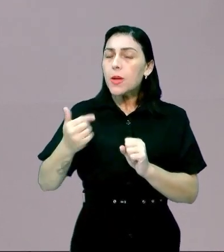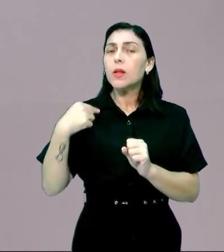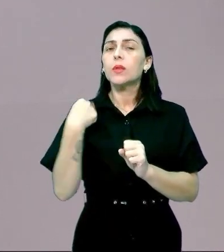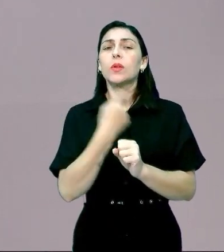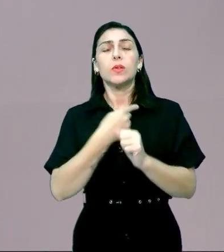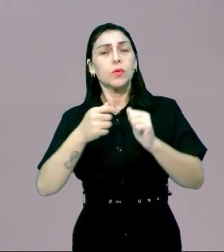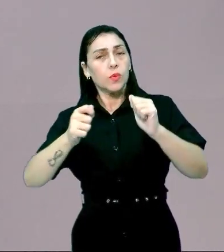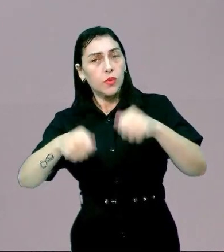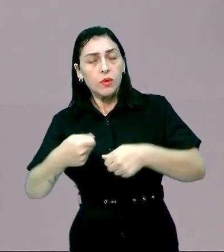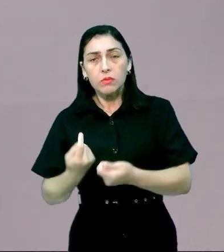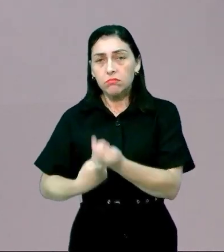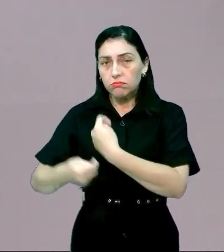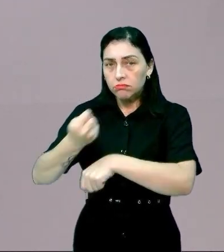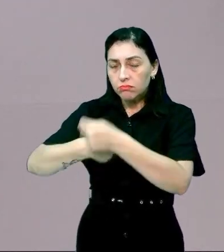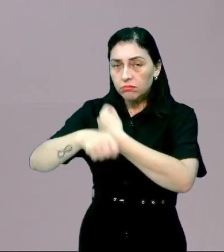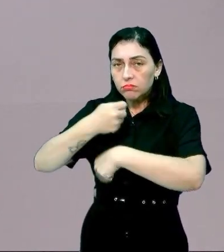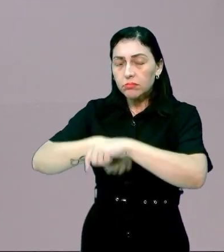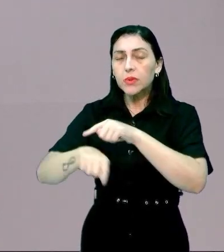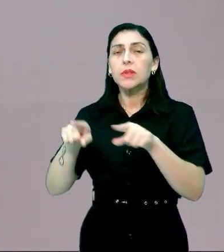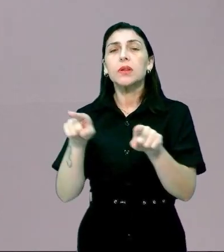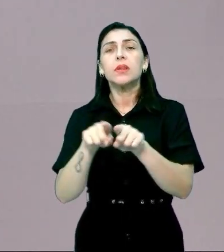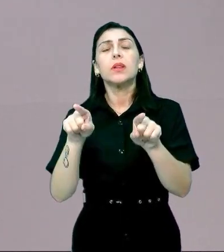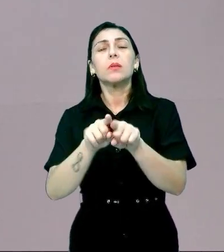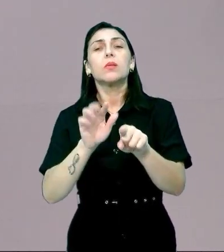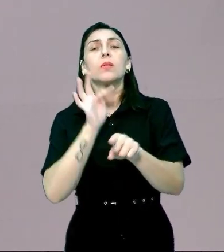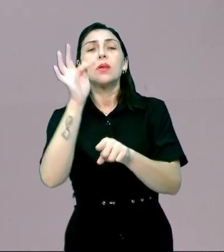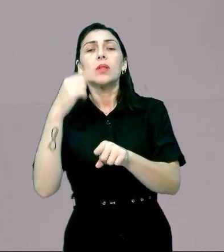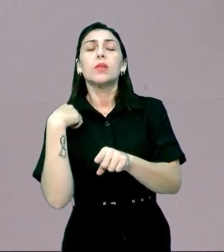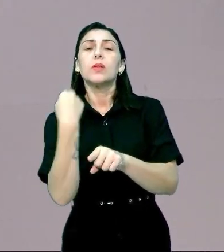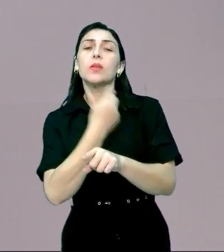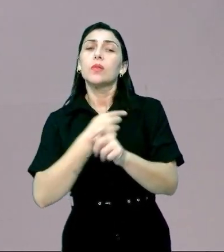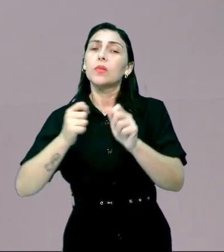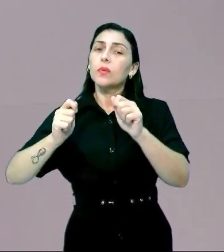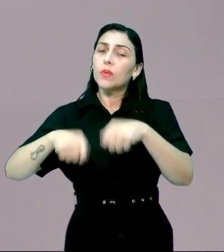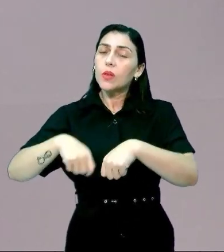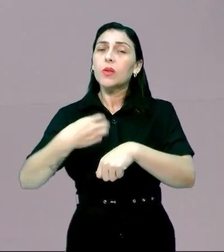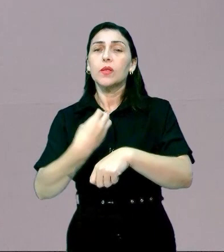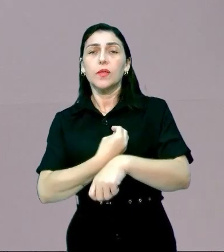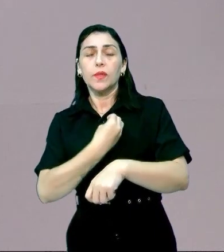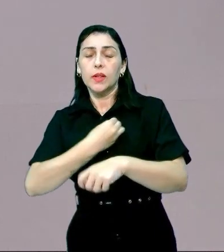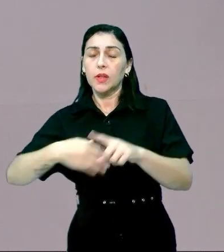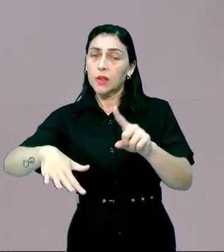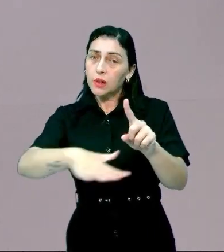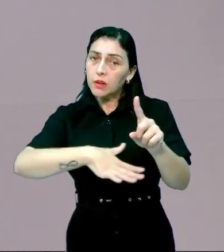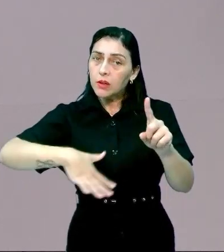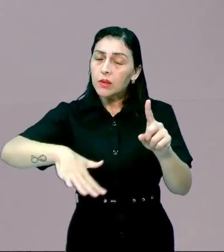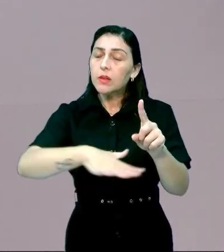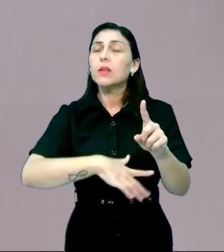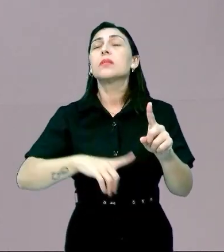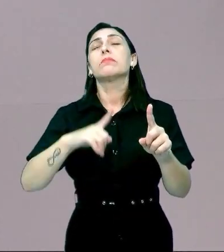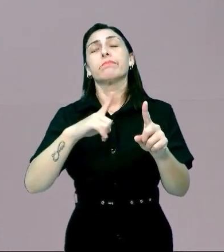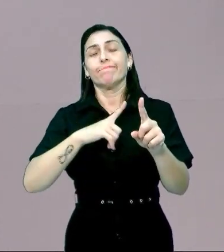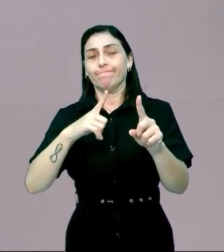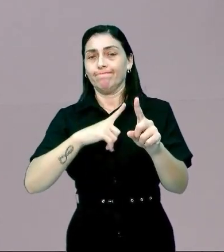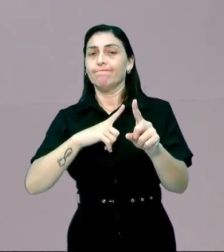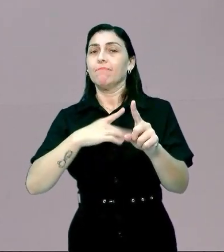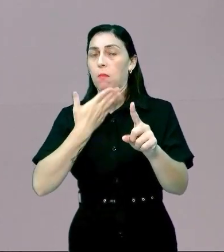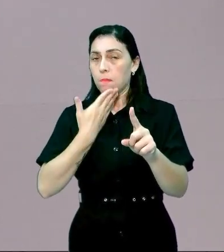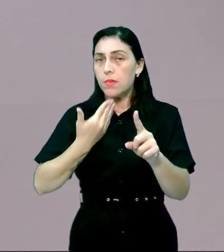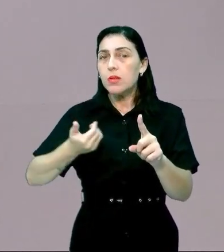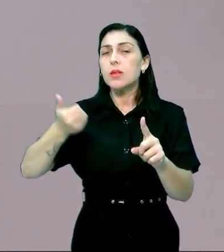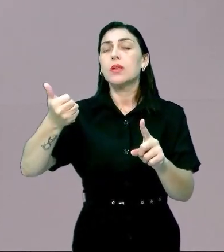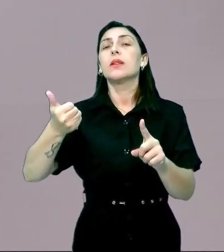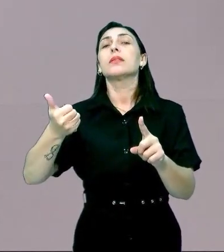nossas condições econômicas e, consequentemente, a nossa condição de vida na sociedade, ela será